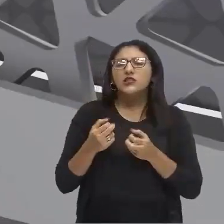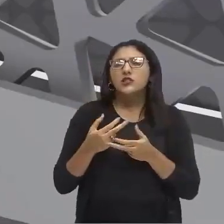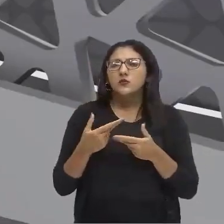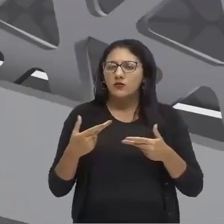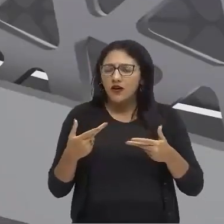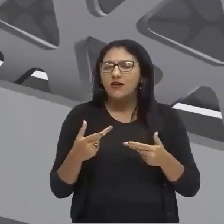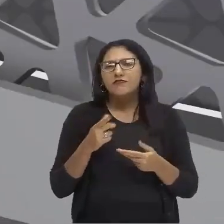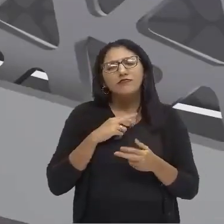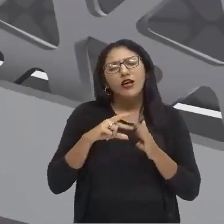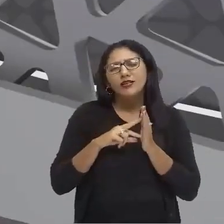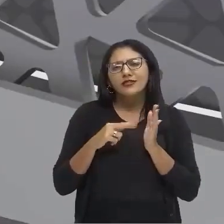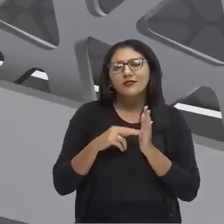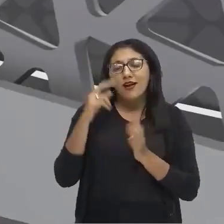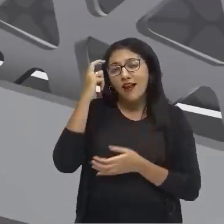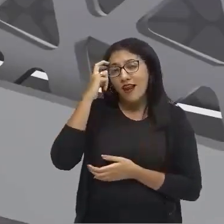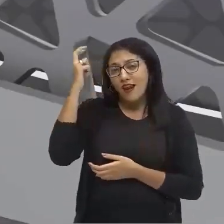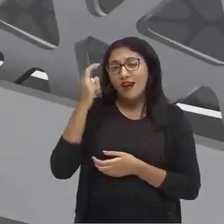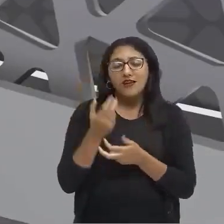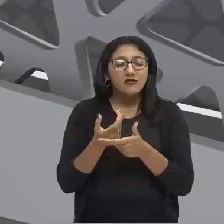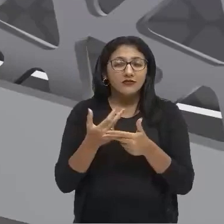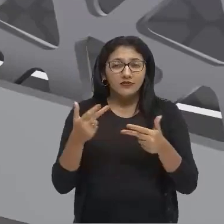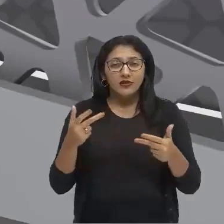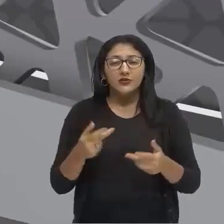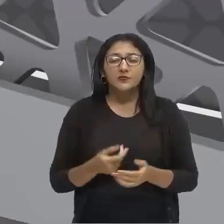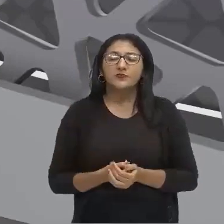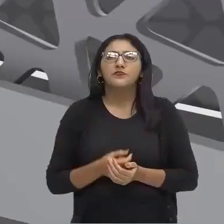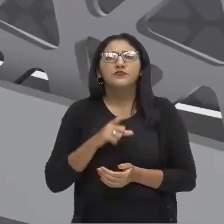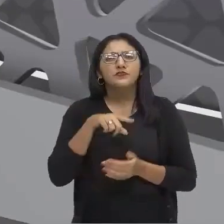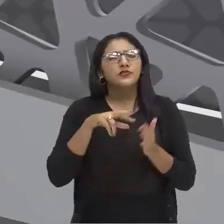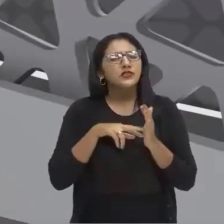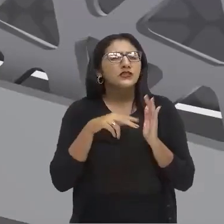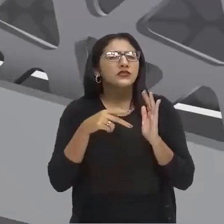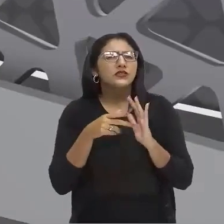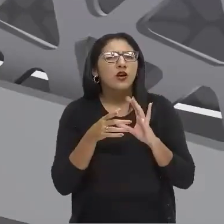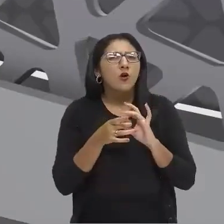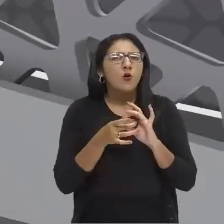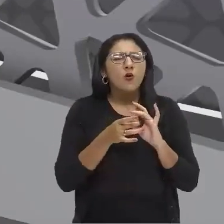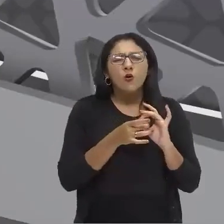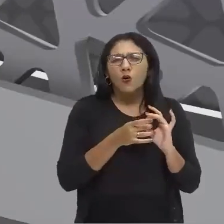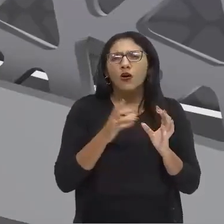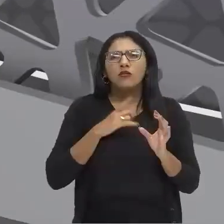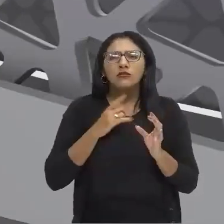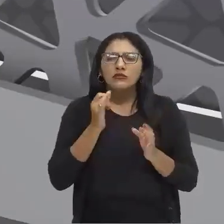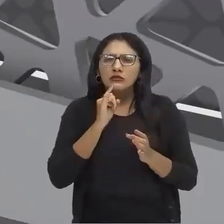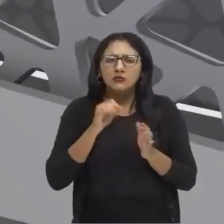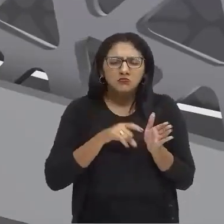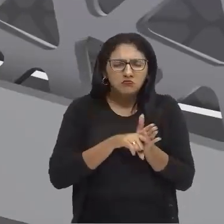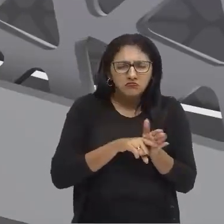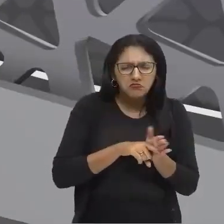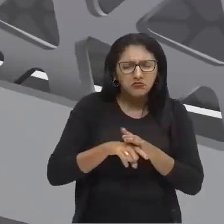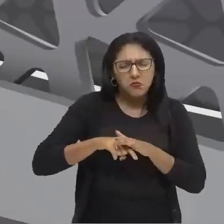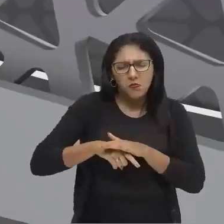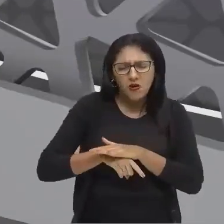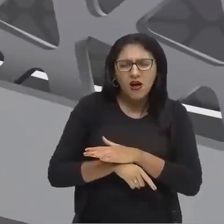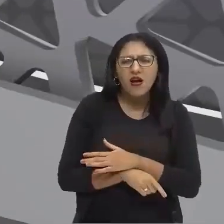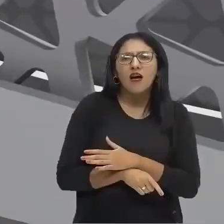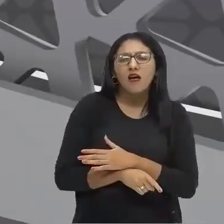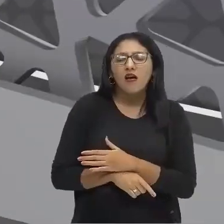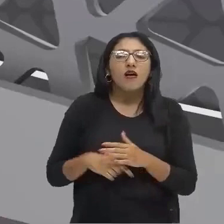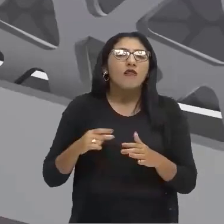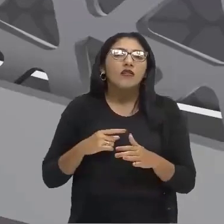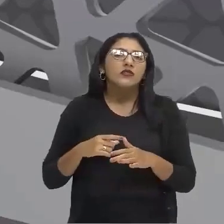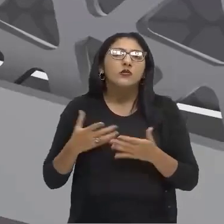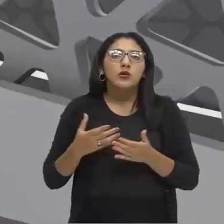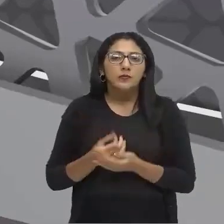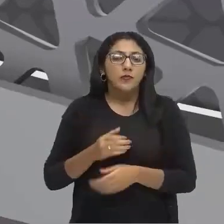de inteligências múltiplas. E, nesse sentido, se ele se habilitar, se ele pesquisar, se ele for mais a fundo, ele vai o quê? Ele vai